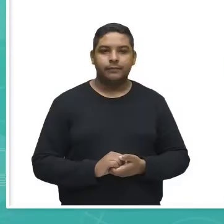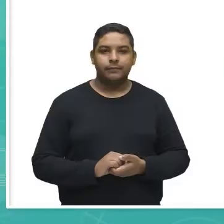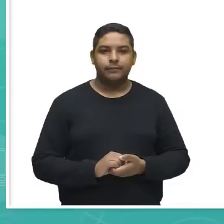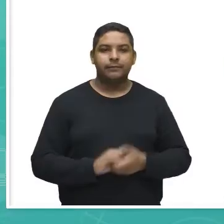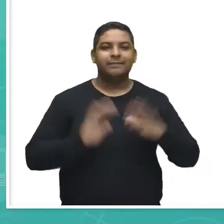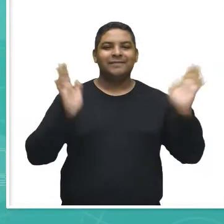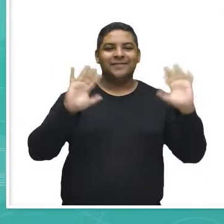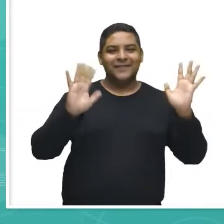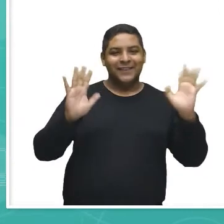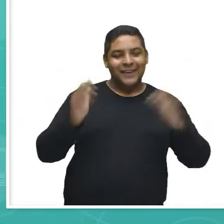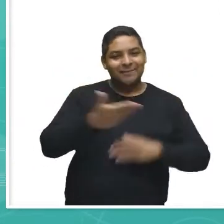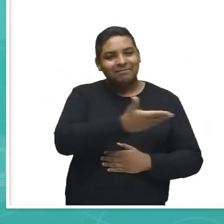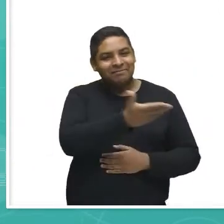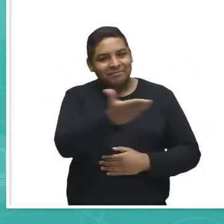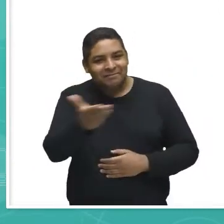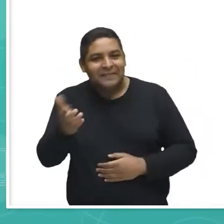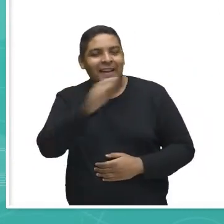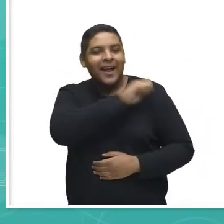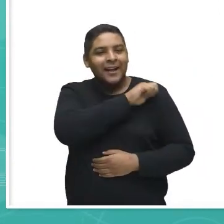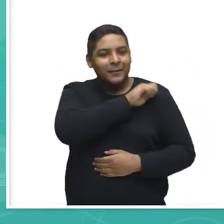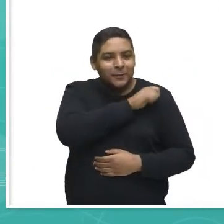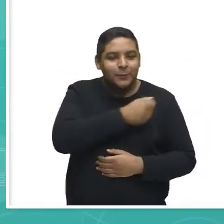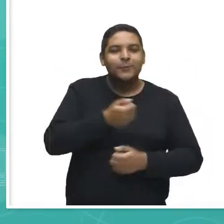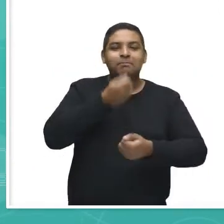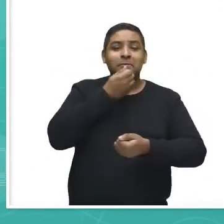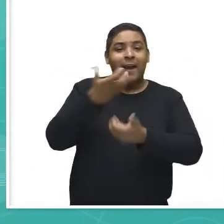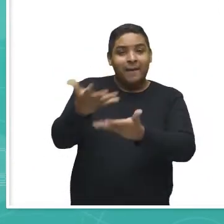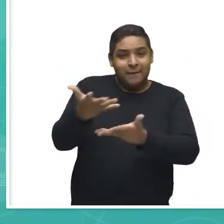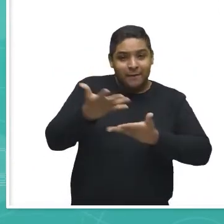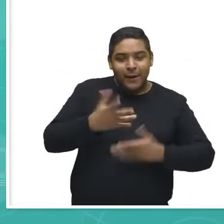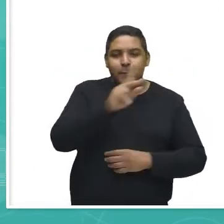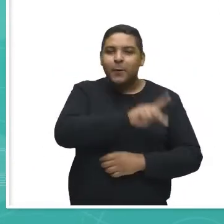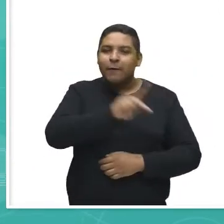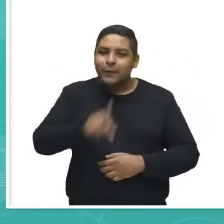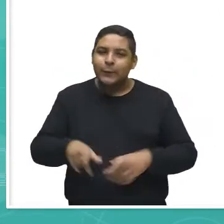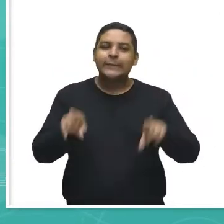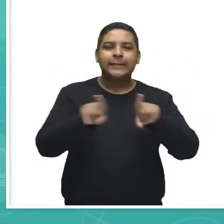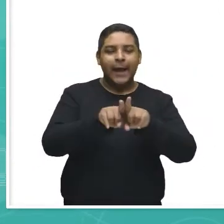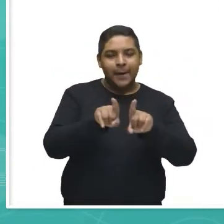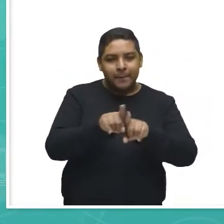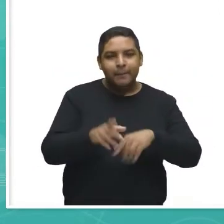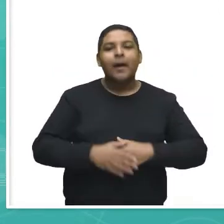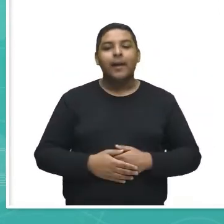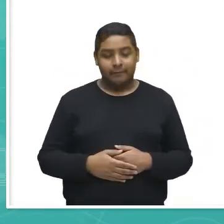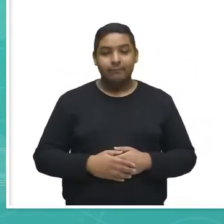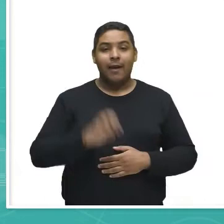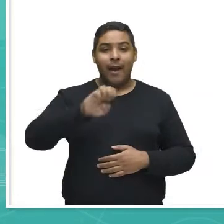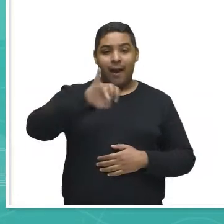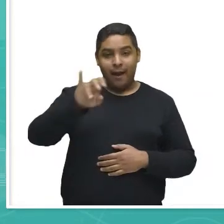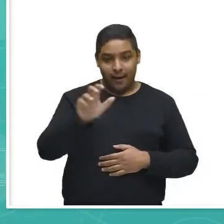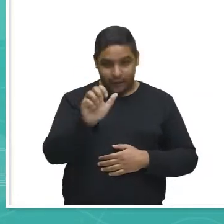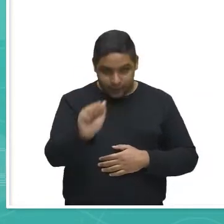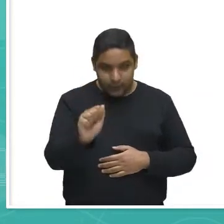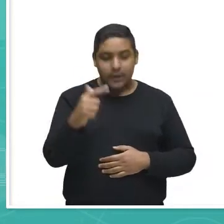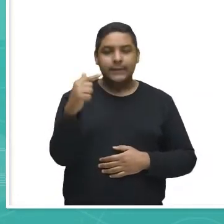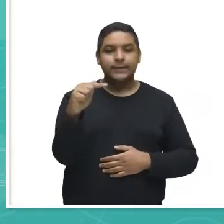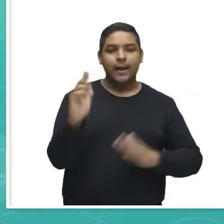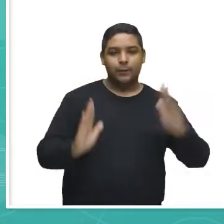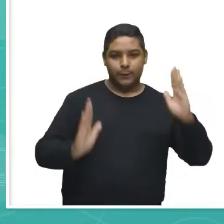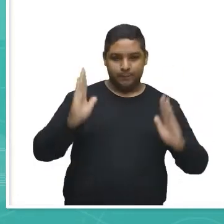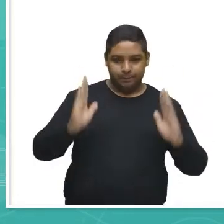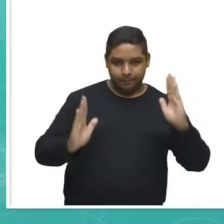Olá a todos vocês, sejam todos bem-vindos, professores e alunos da EJA, sétima etapa. Estamos aqui